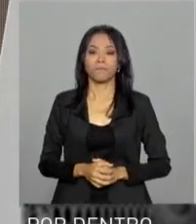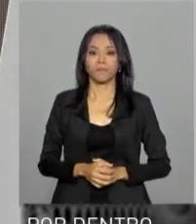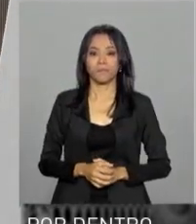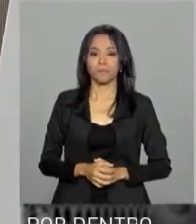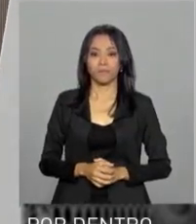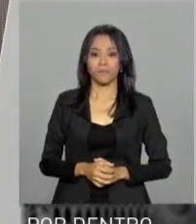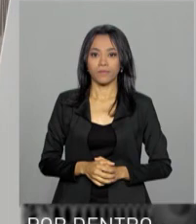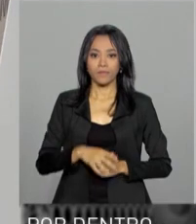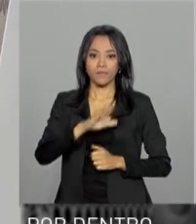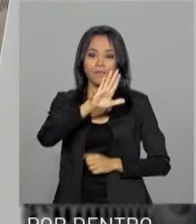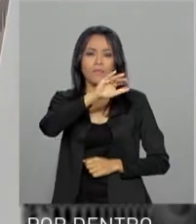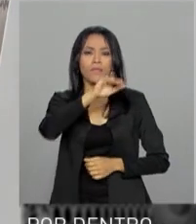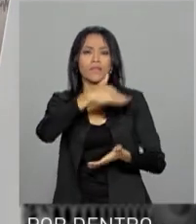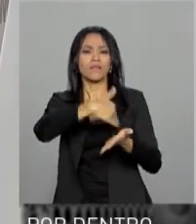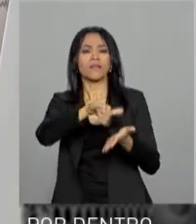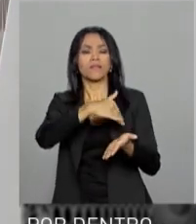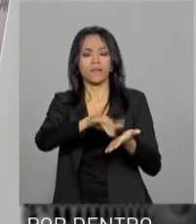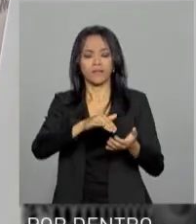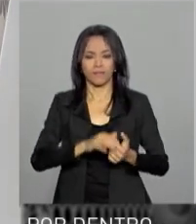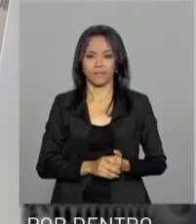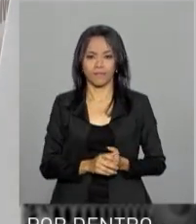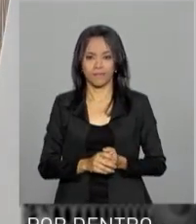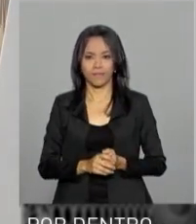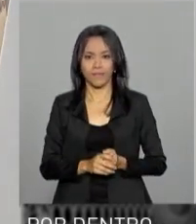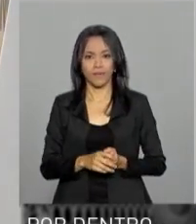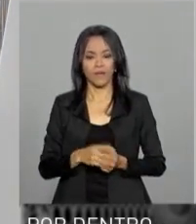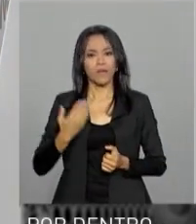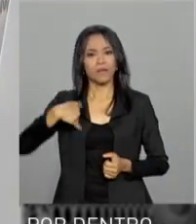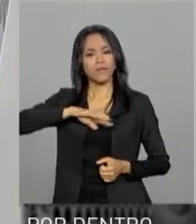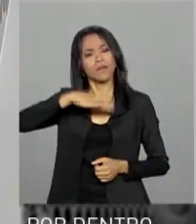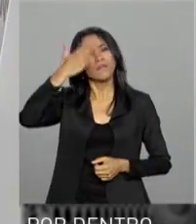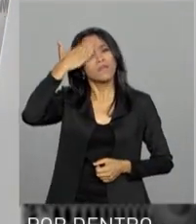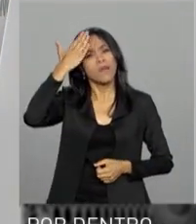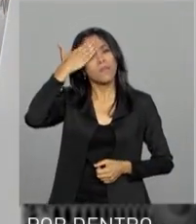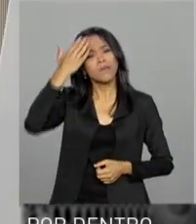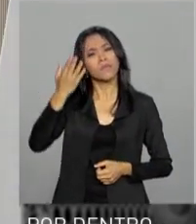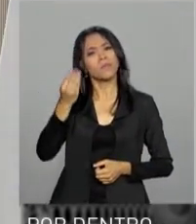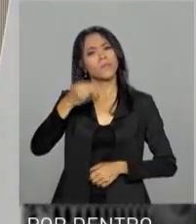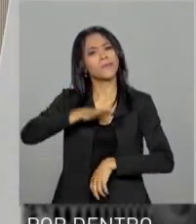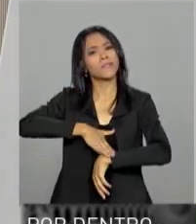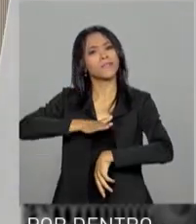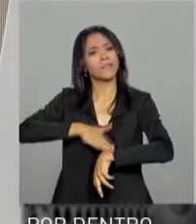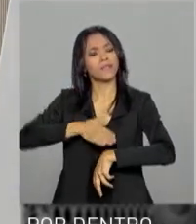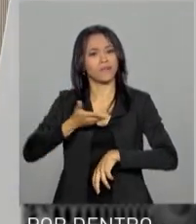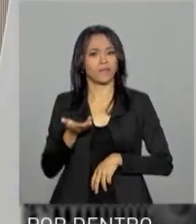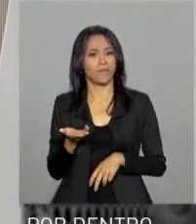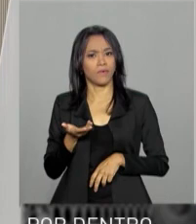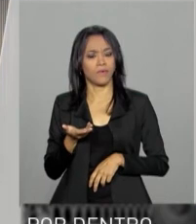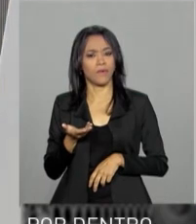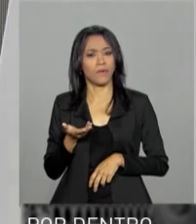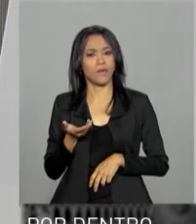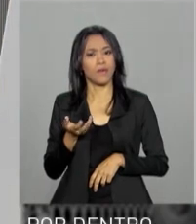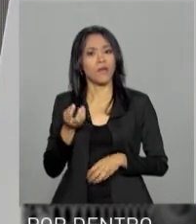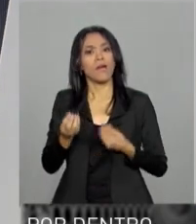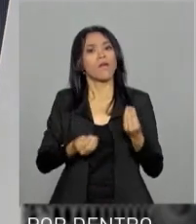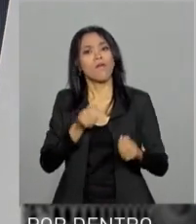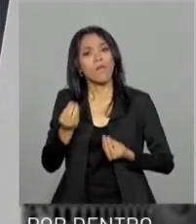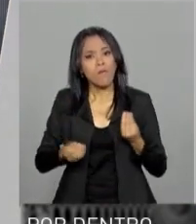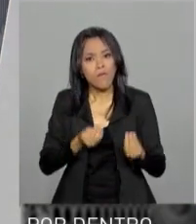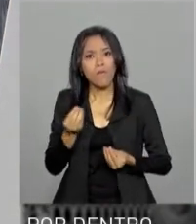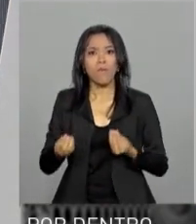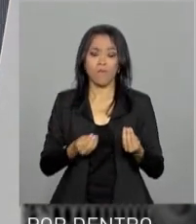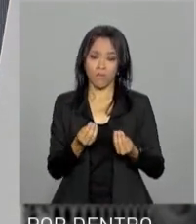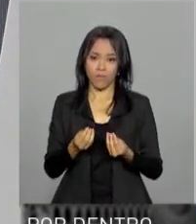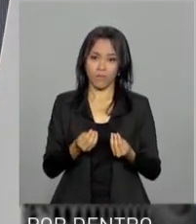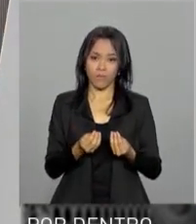secretário é sabemos que há muito tempo a sabia muito bem como se da atuação é de uma parte